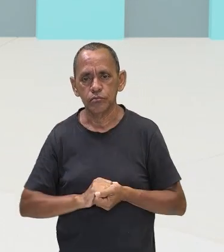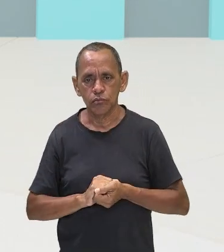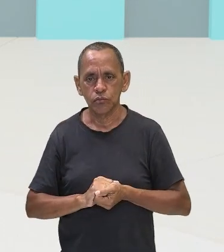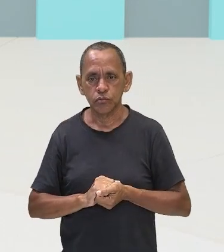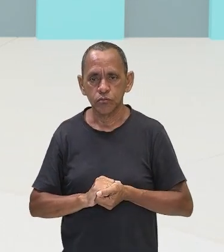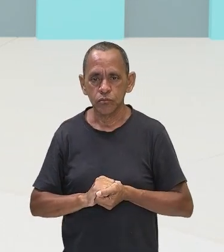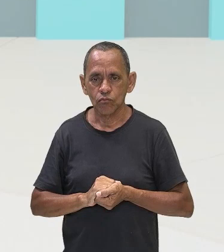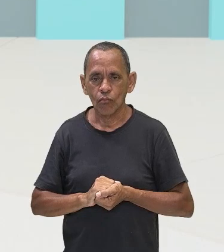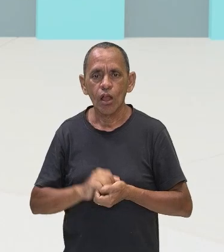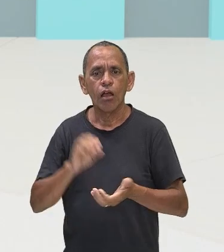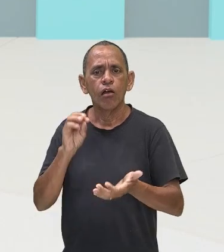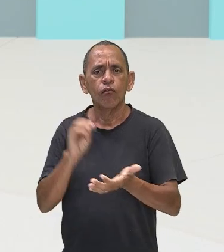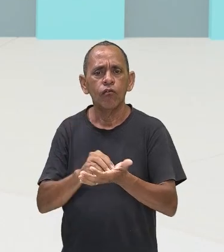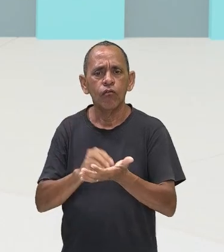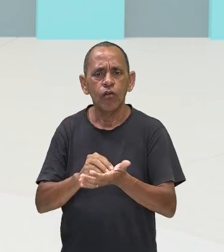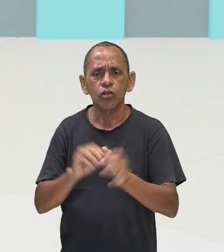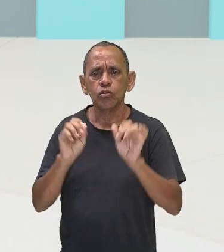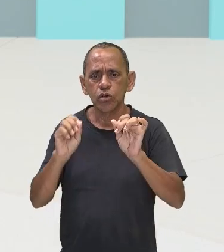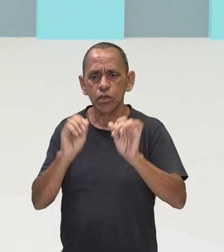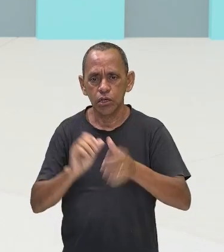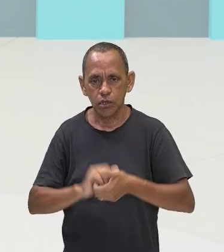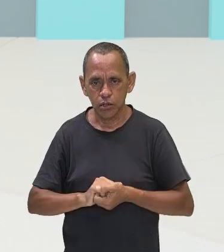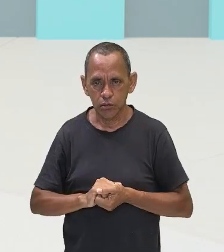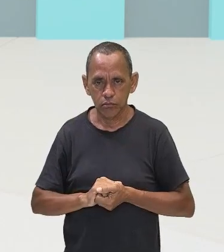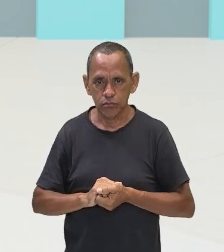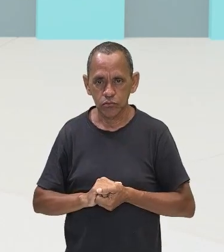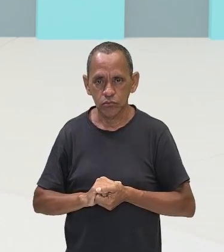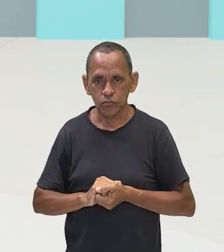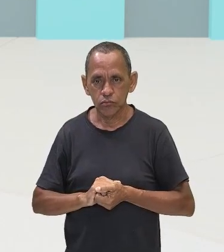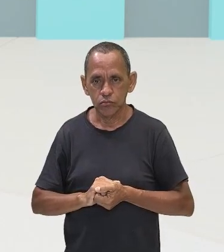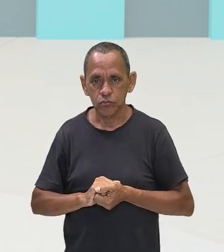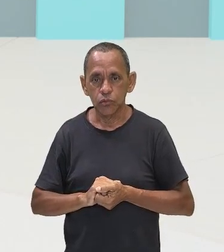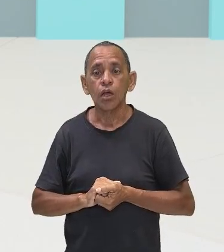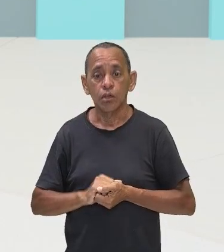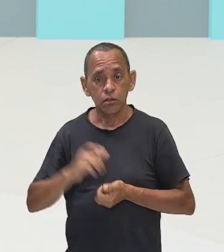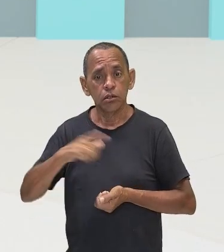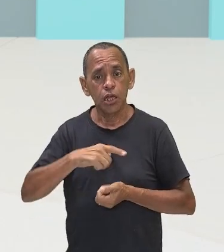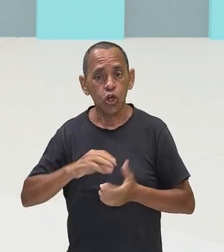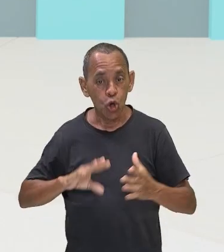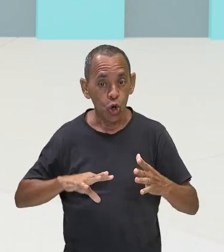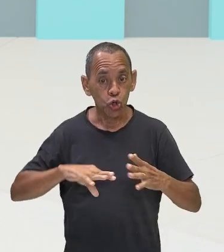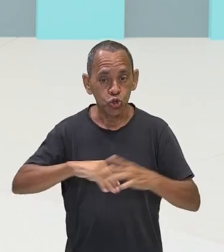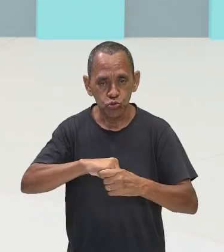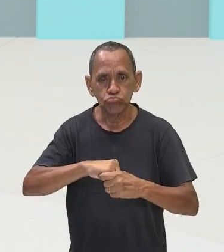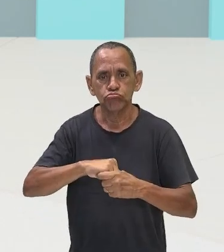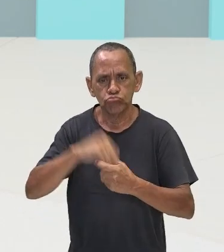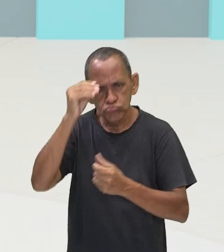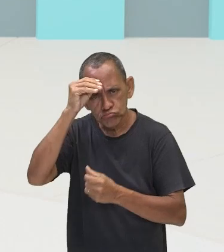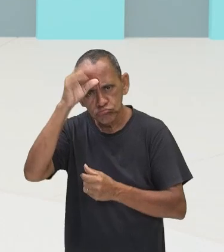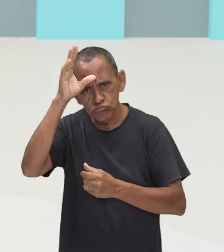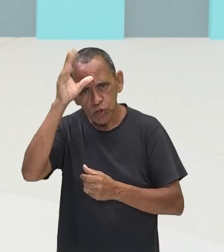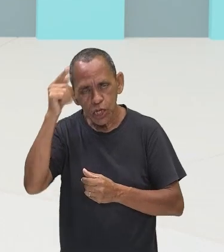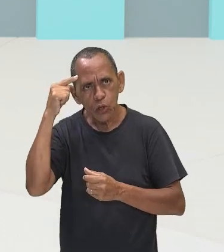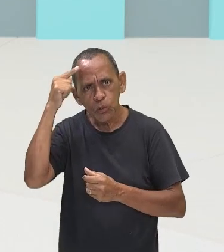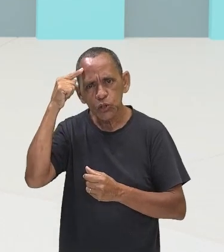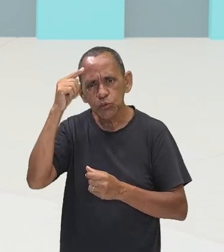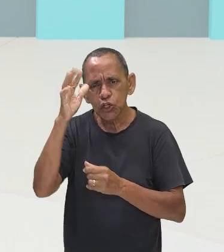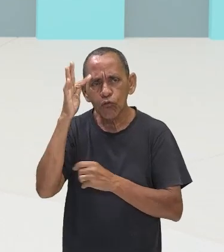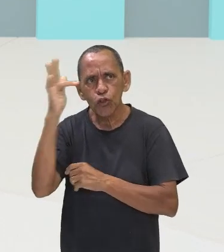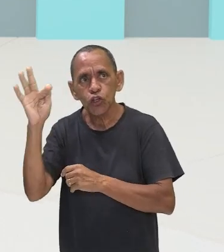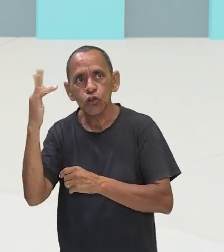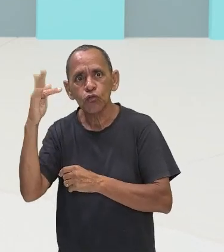Brasil, houve em cada um deles a criação de um conjunto de conhecimentos, pensamentos, filosofias